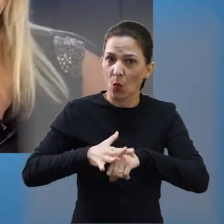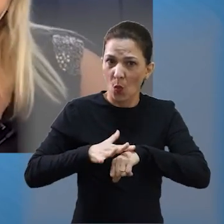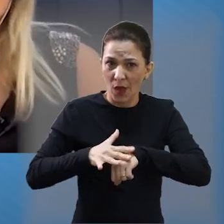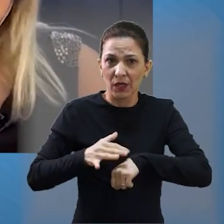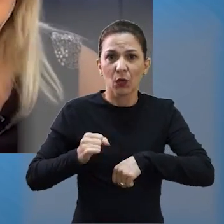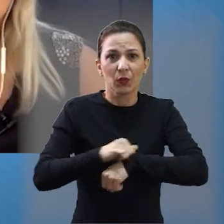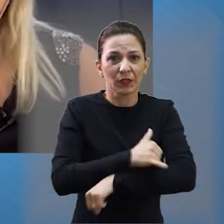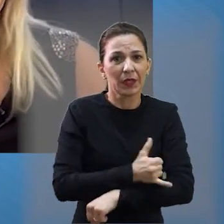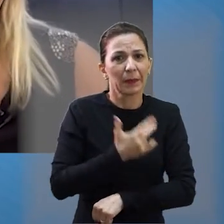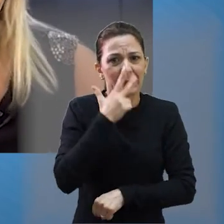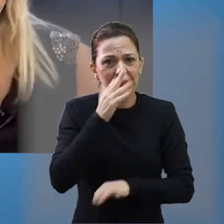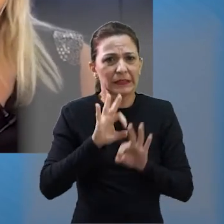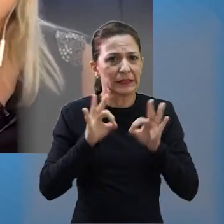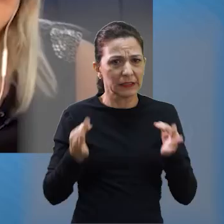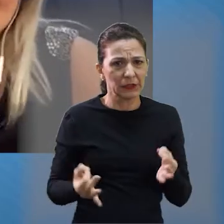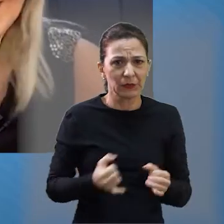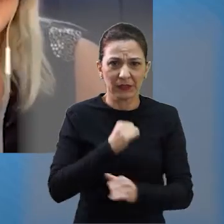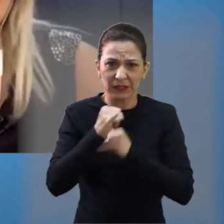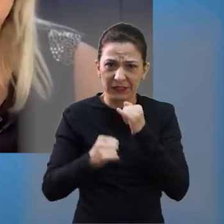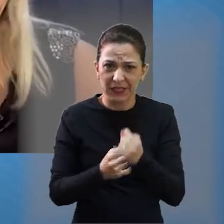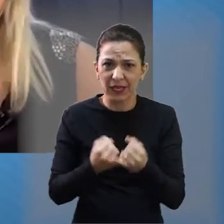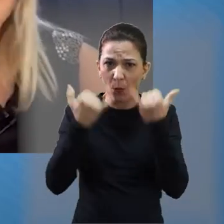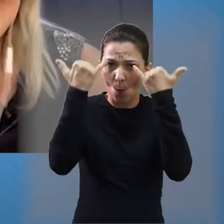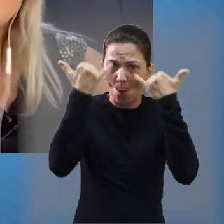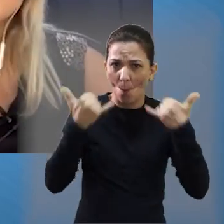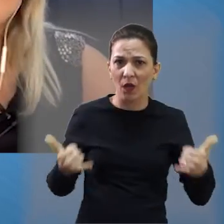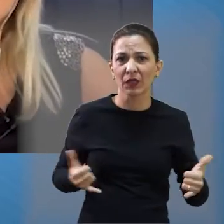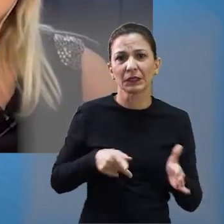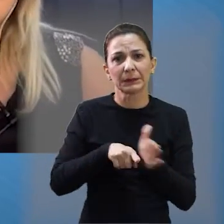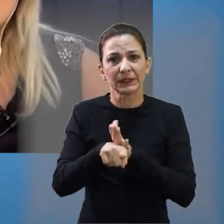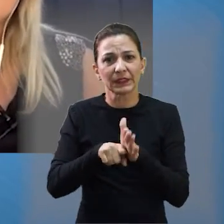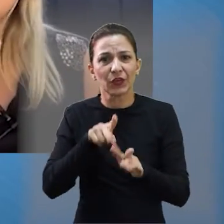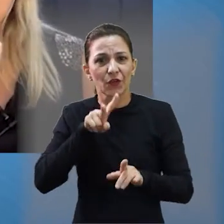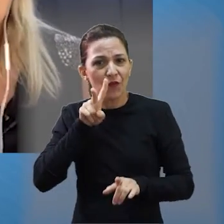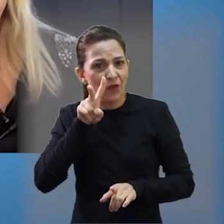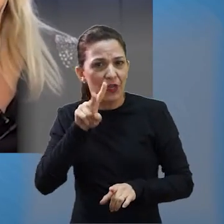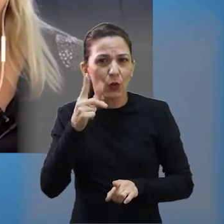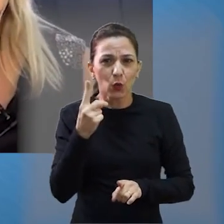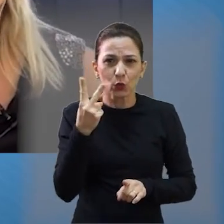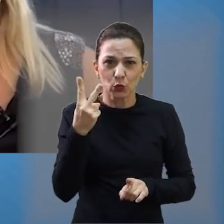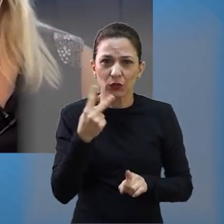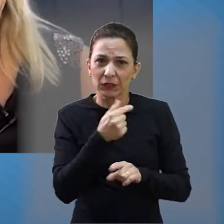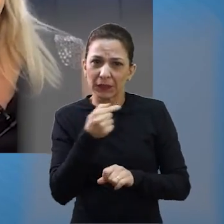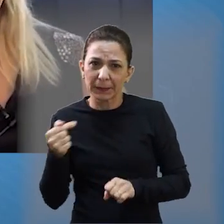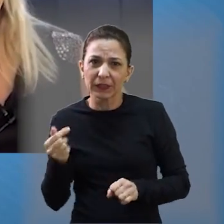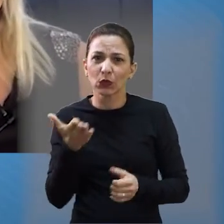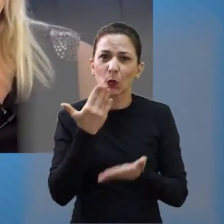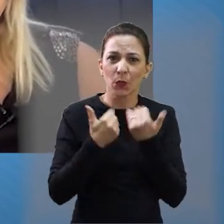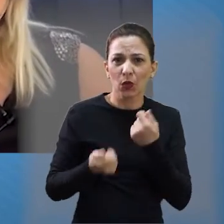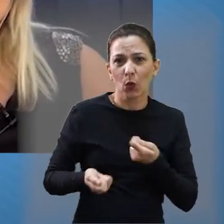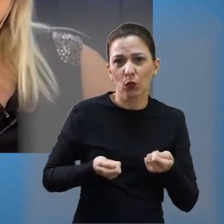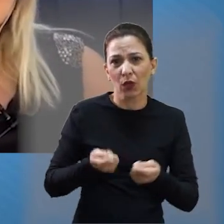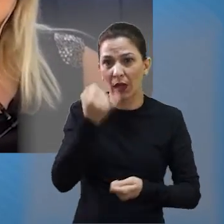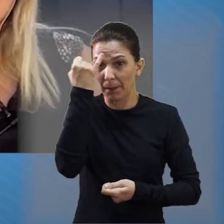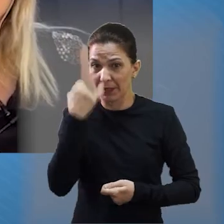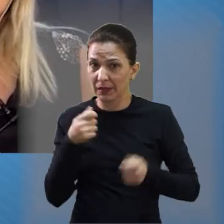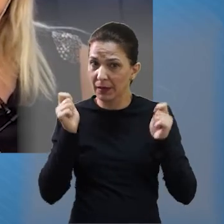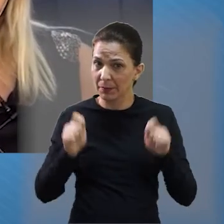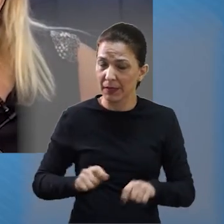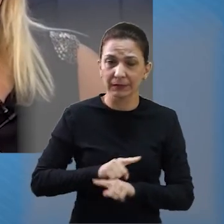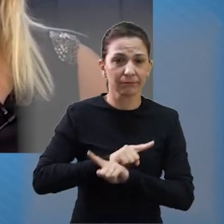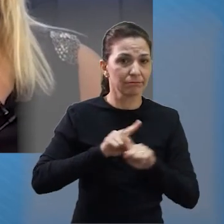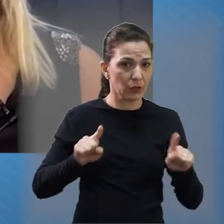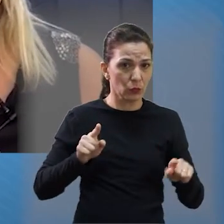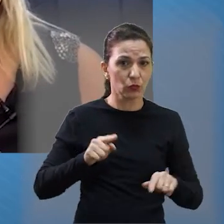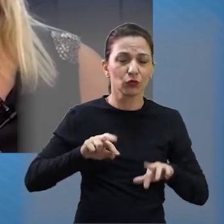dieta de 1, 2 semanas que a gente busca na internet, não é assim, precisa de Não é acompanhamento mesmo. médico. E claro que a decisão